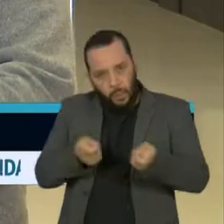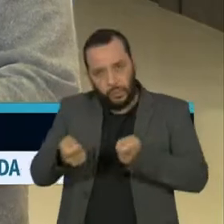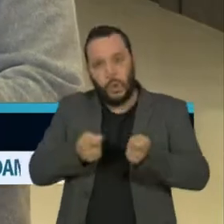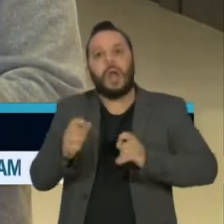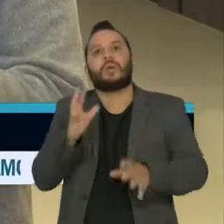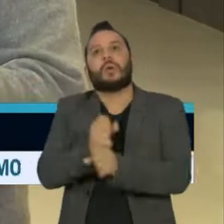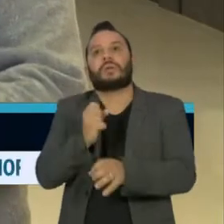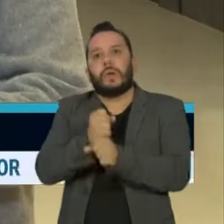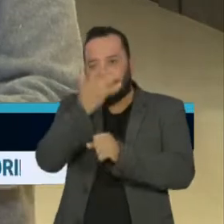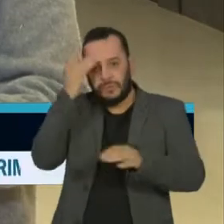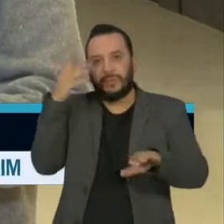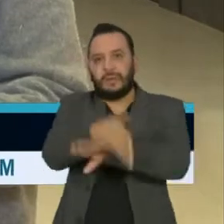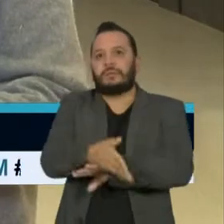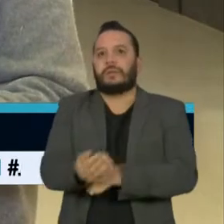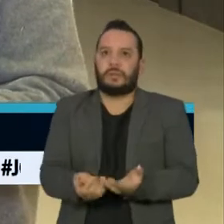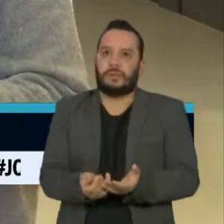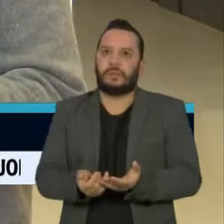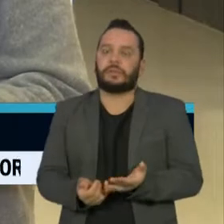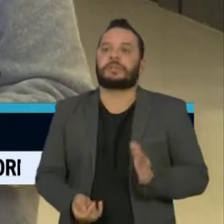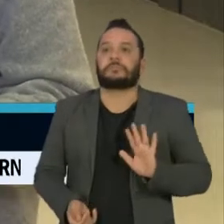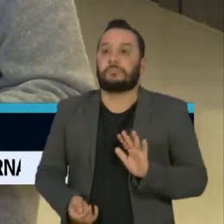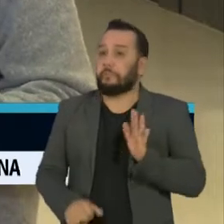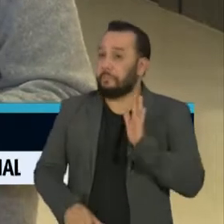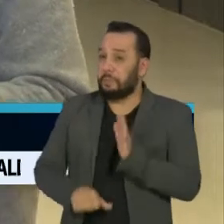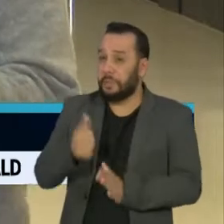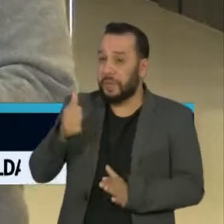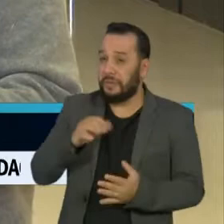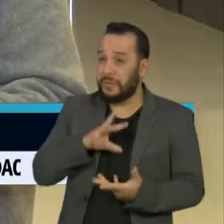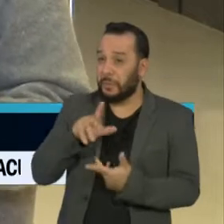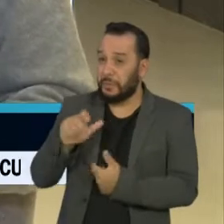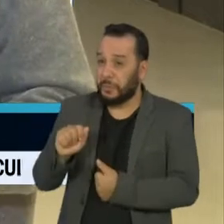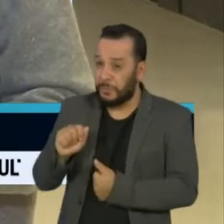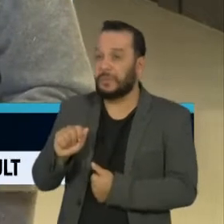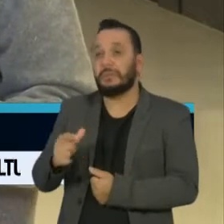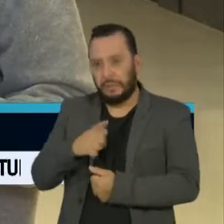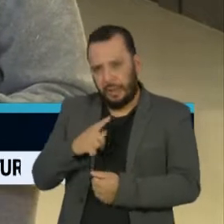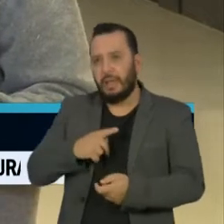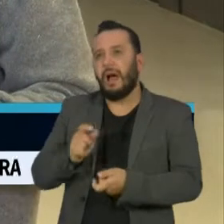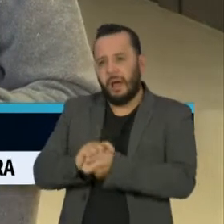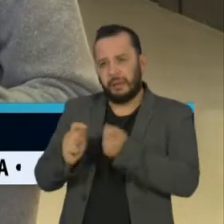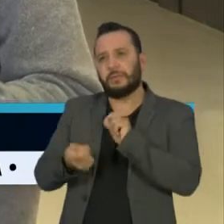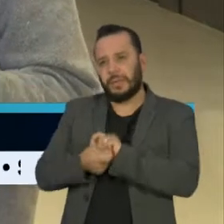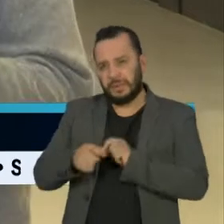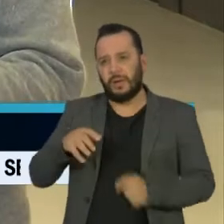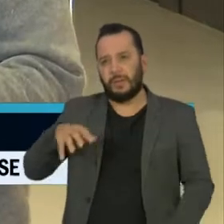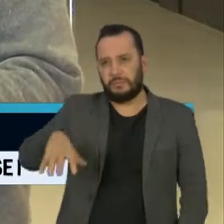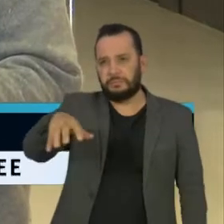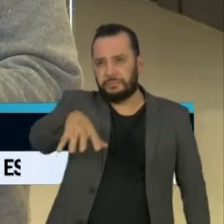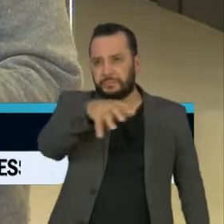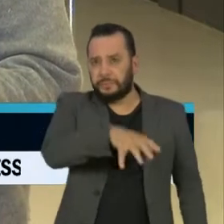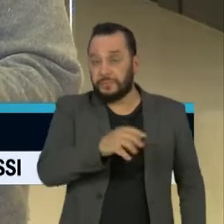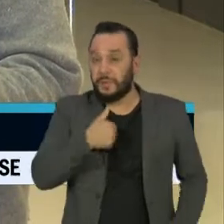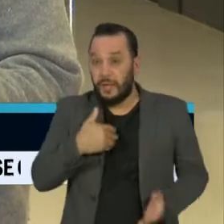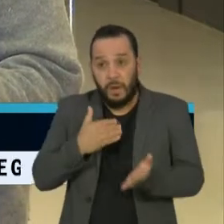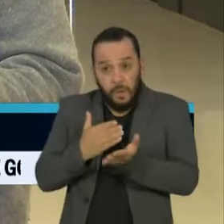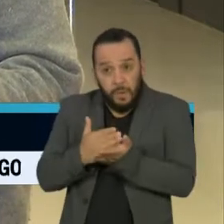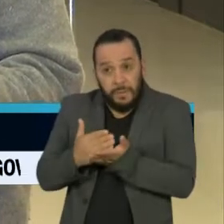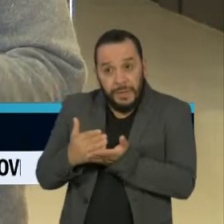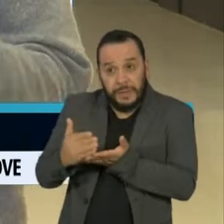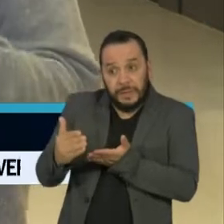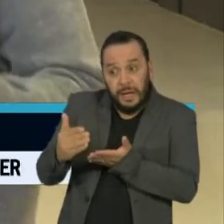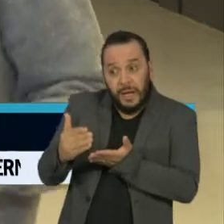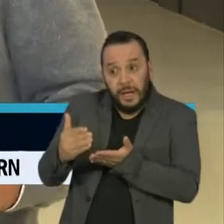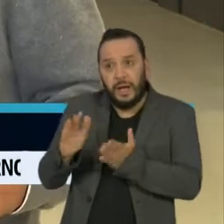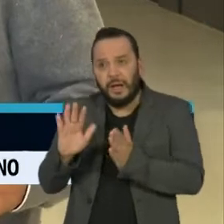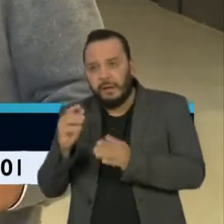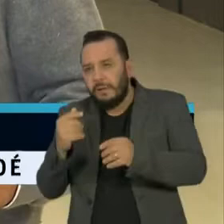é evidente que como isso é uma coisa inédita no mundo aconteça adaptações e você vai começar de uma forma e pode ser que